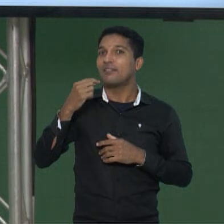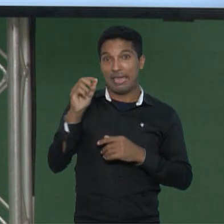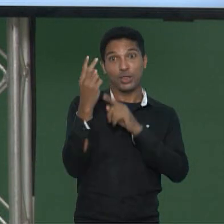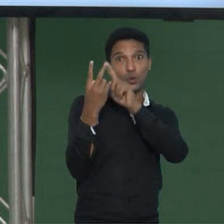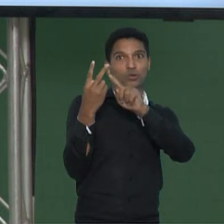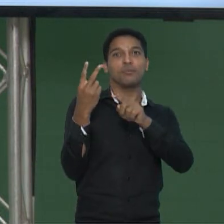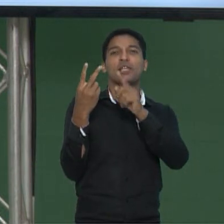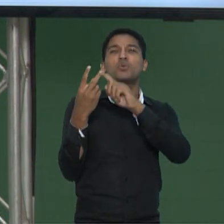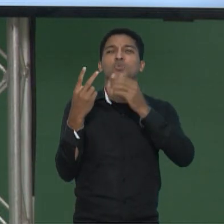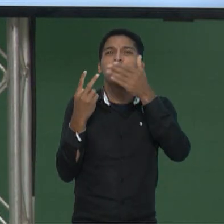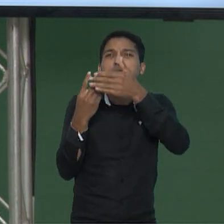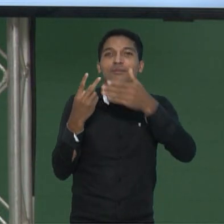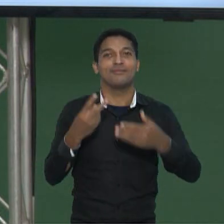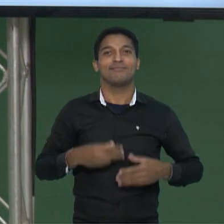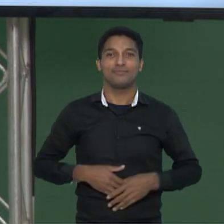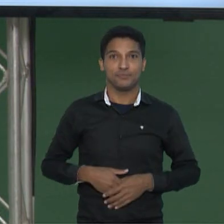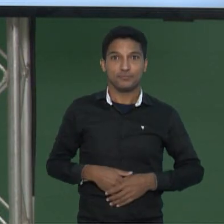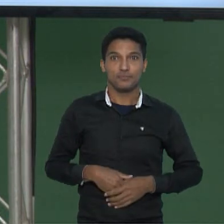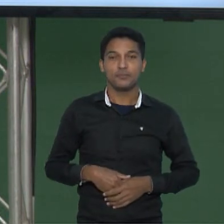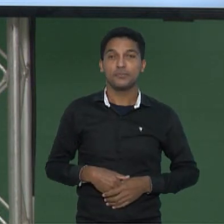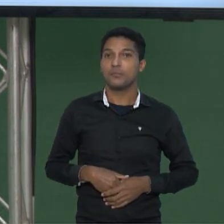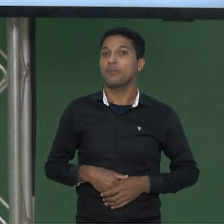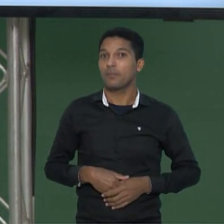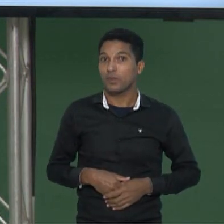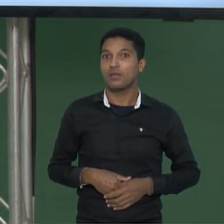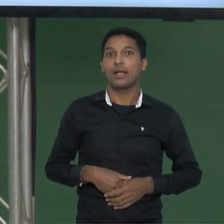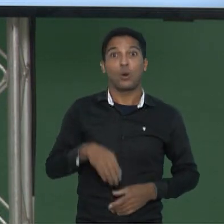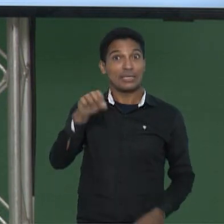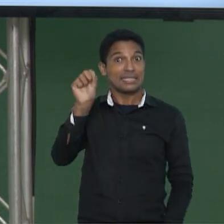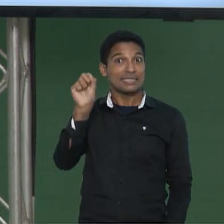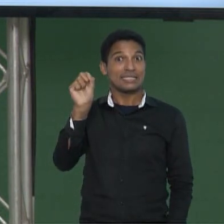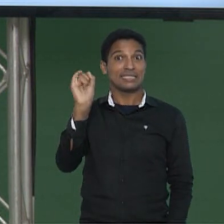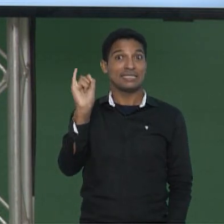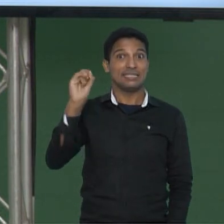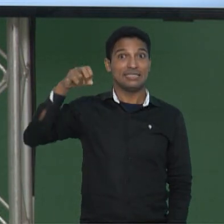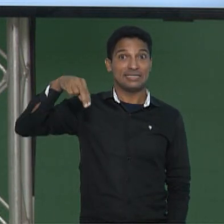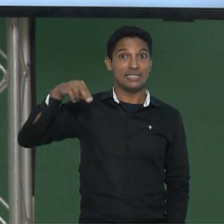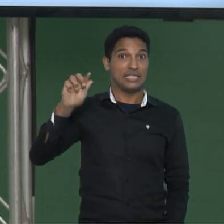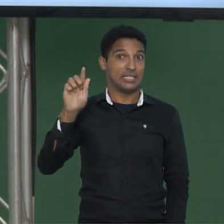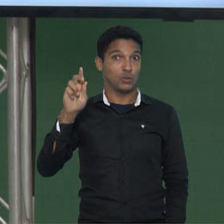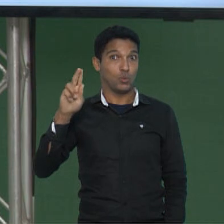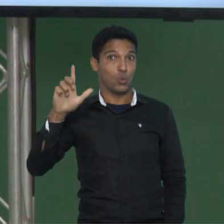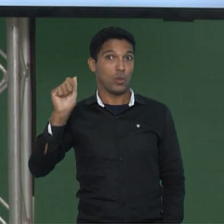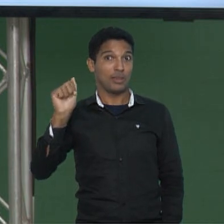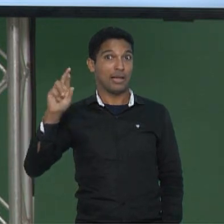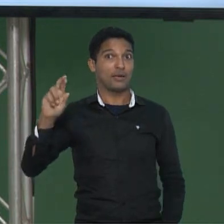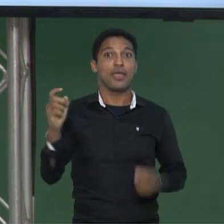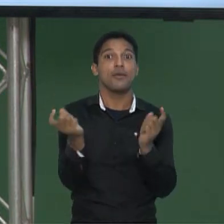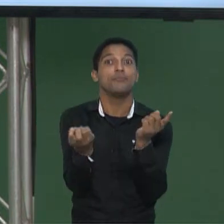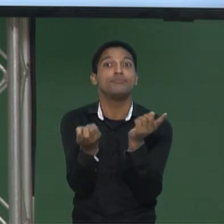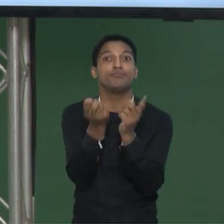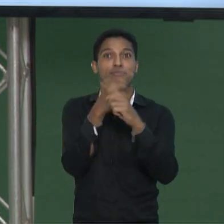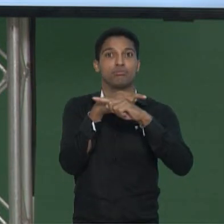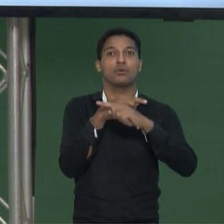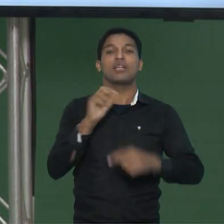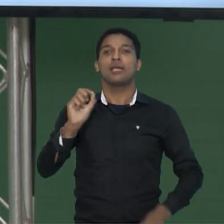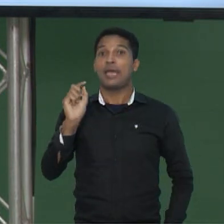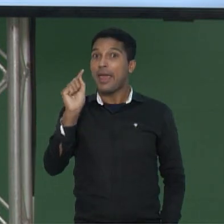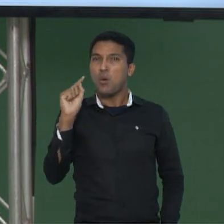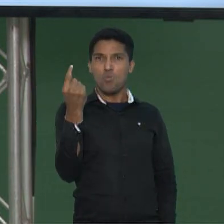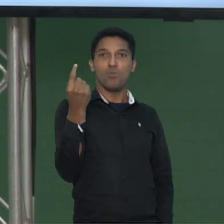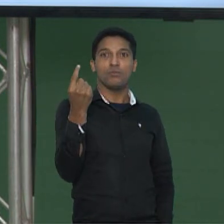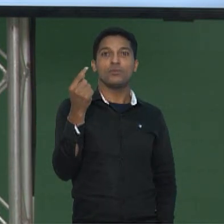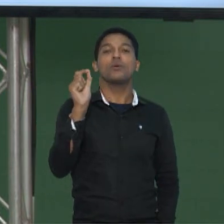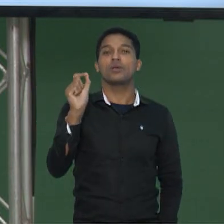meninos. Já o singular é o oposto. É uma coisa só. Então eu tenho ou um nome,